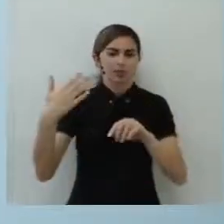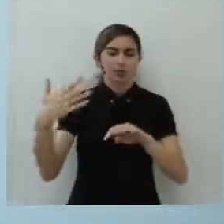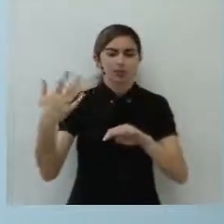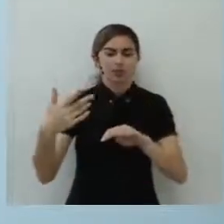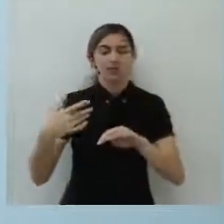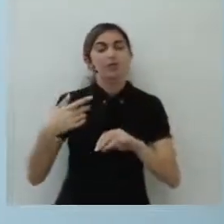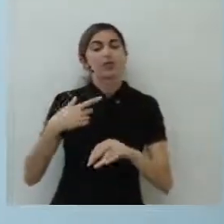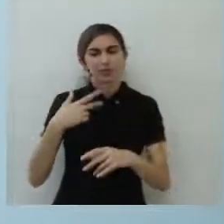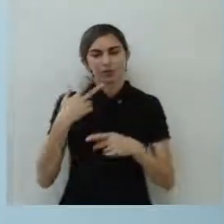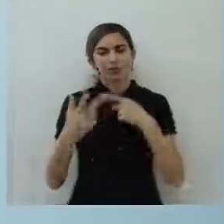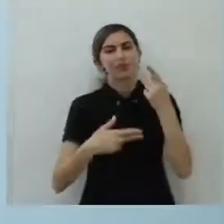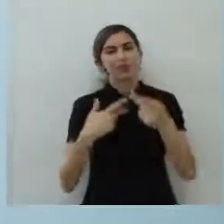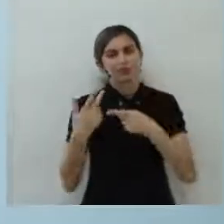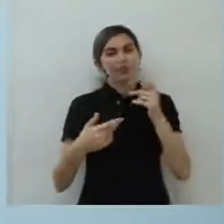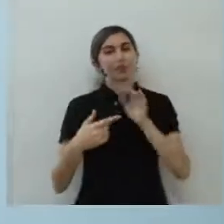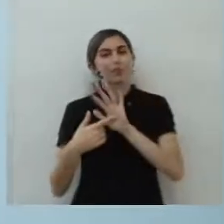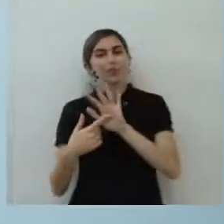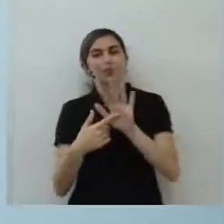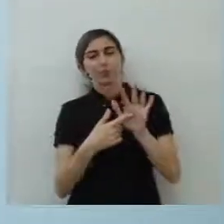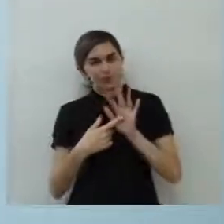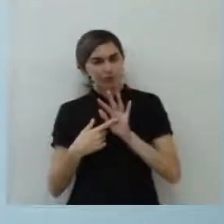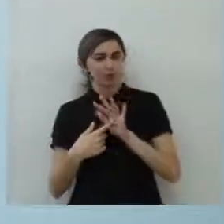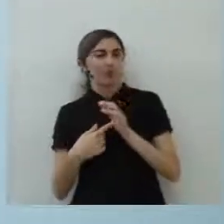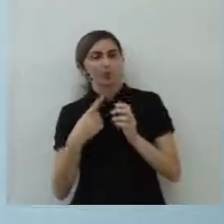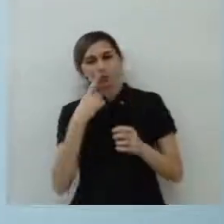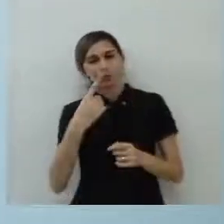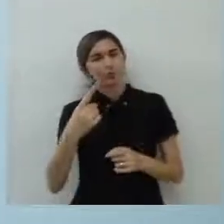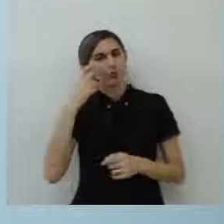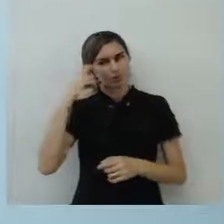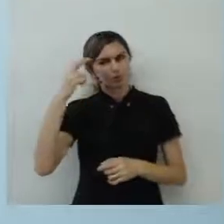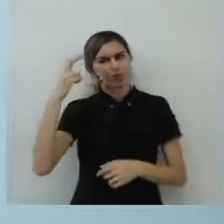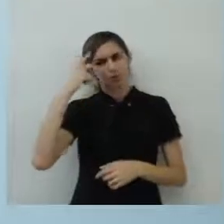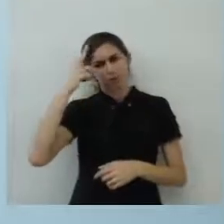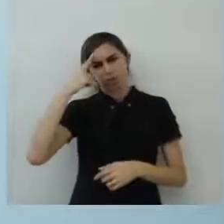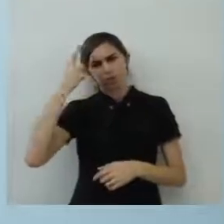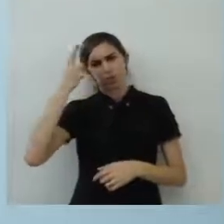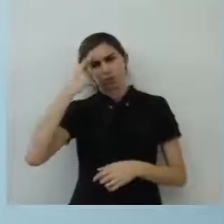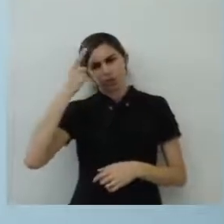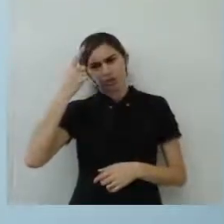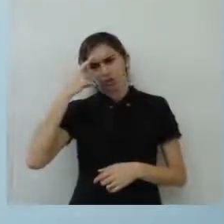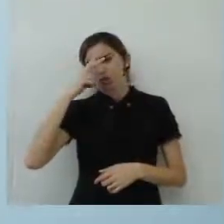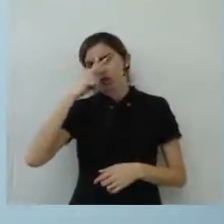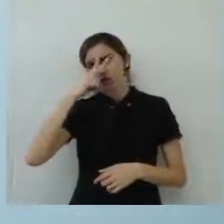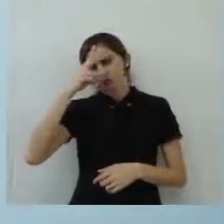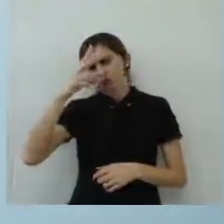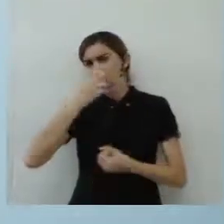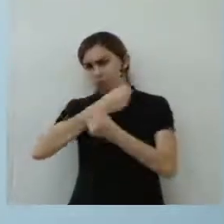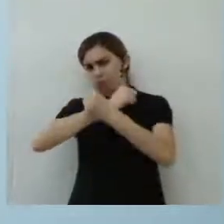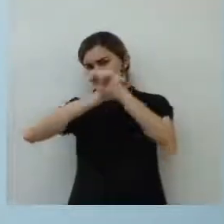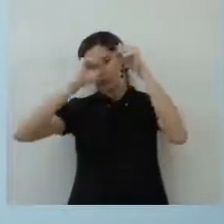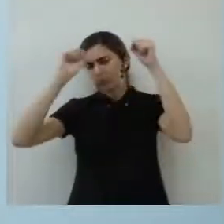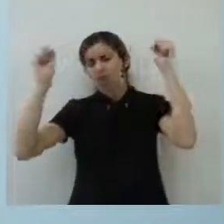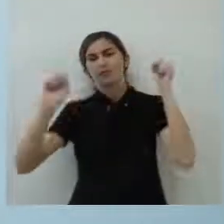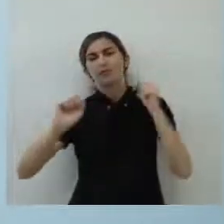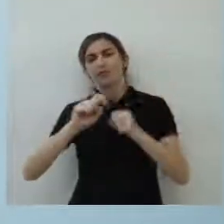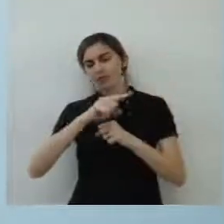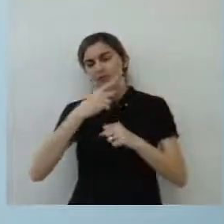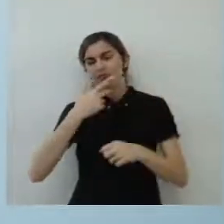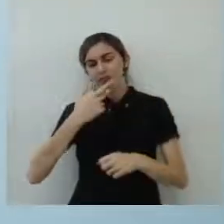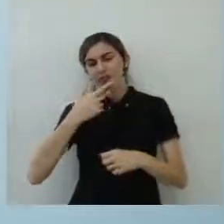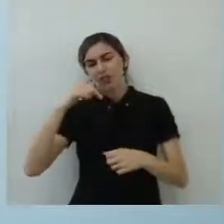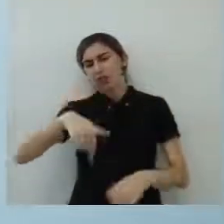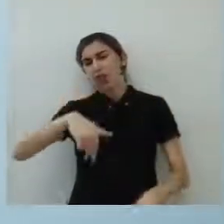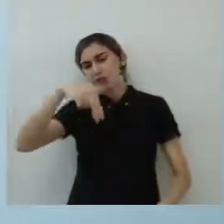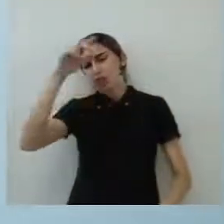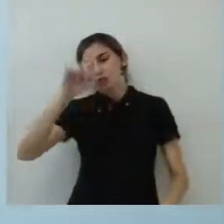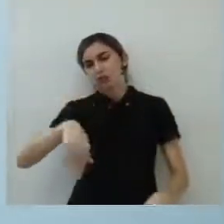falar sobre algo que mostra que Chacrinha tinha um gênio muito forte, era um cara bravo, ou como a gente gosta de dizer aqui no